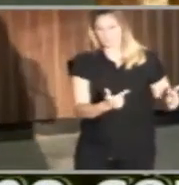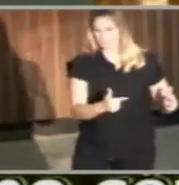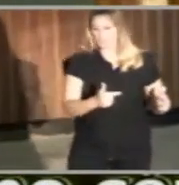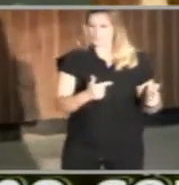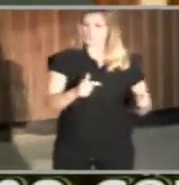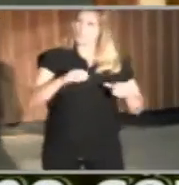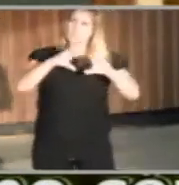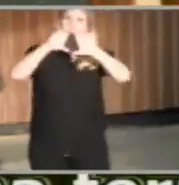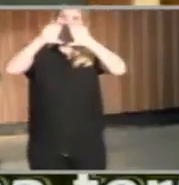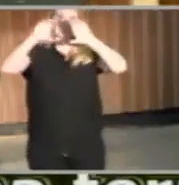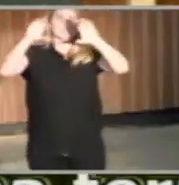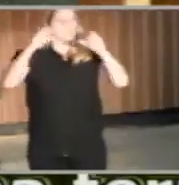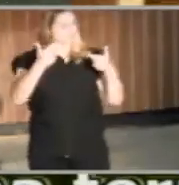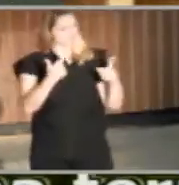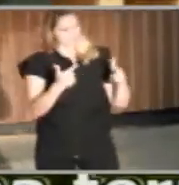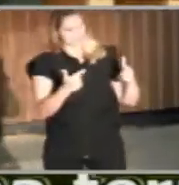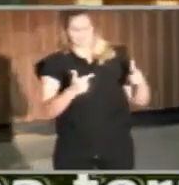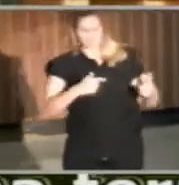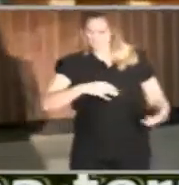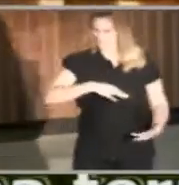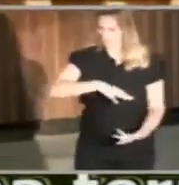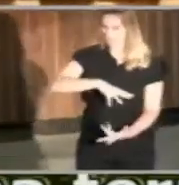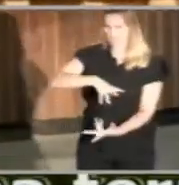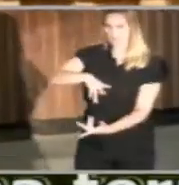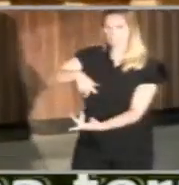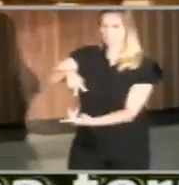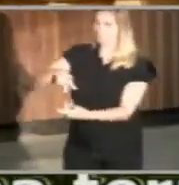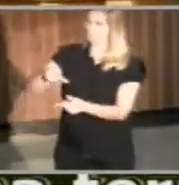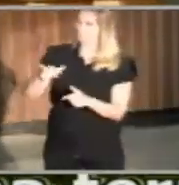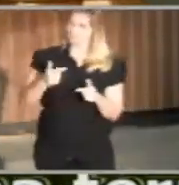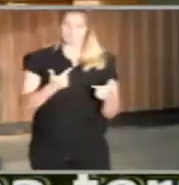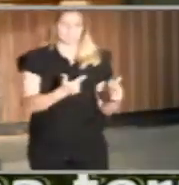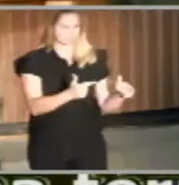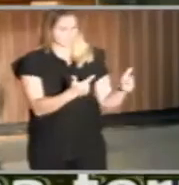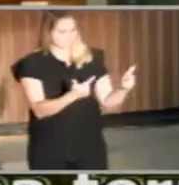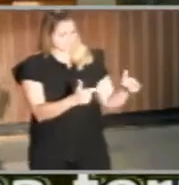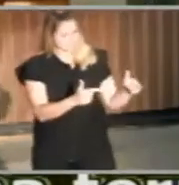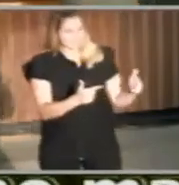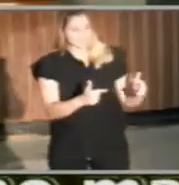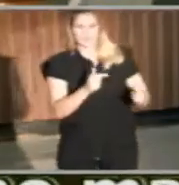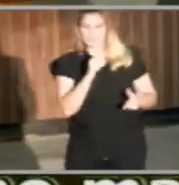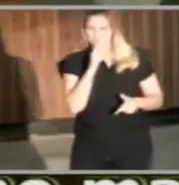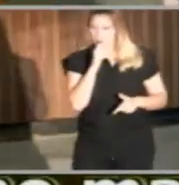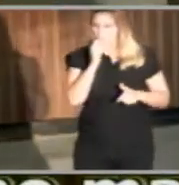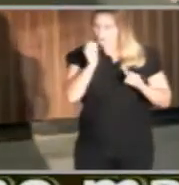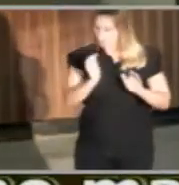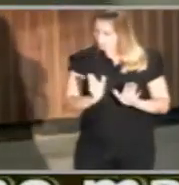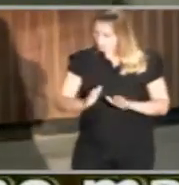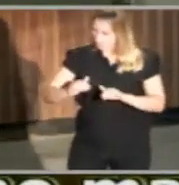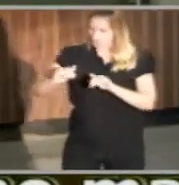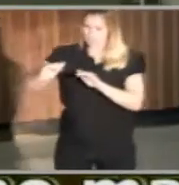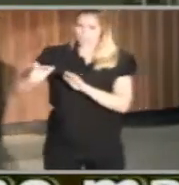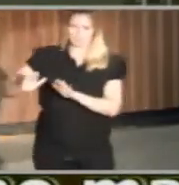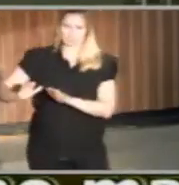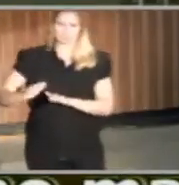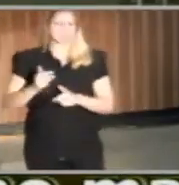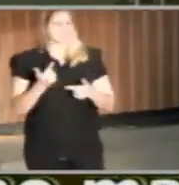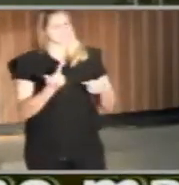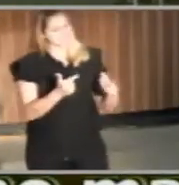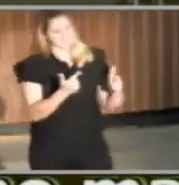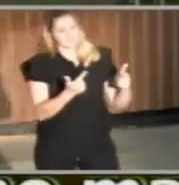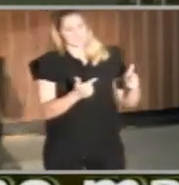há no céu, não há na terra, não há